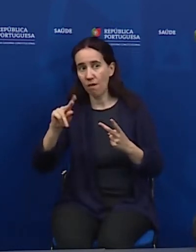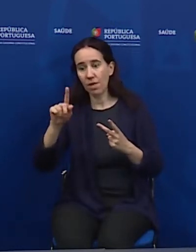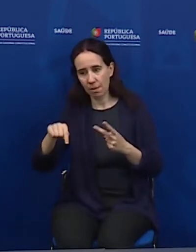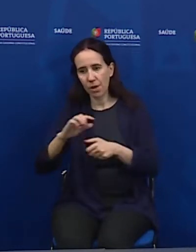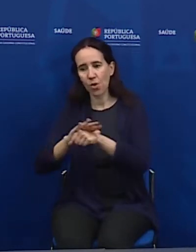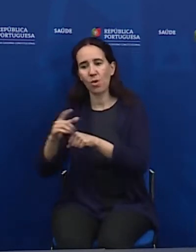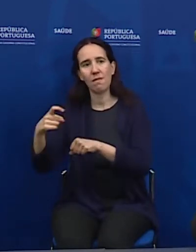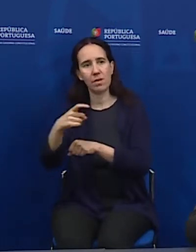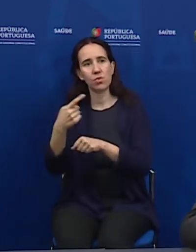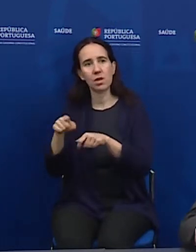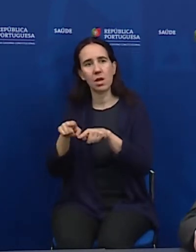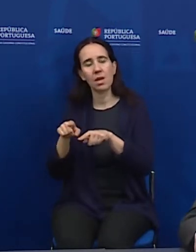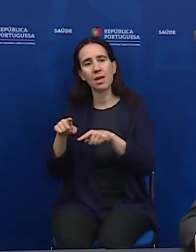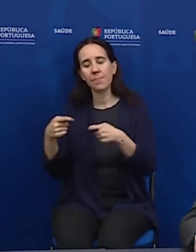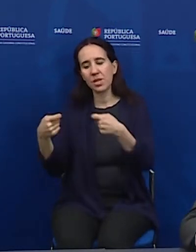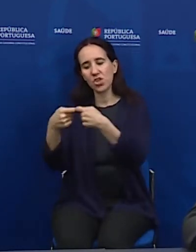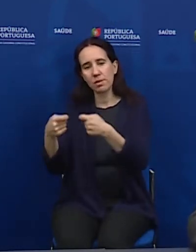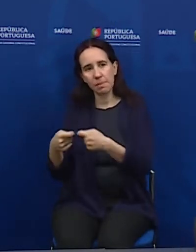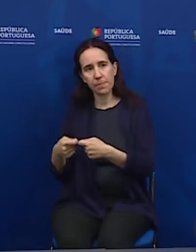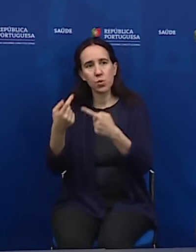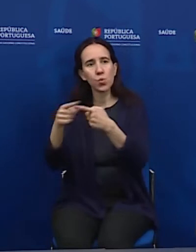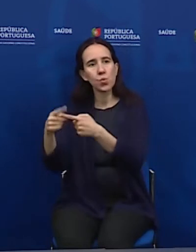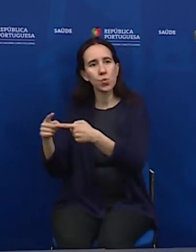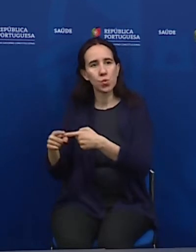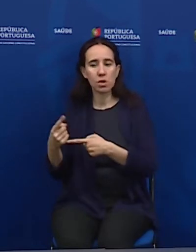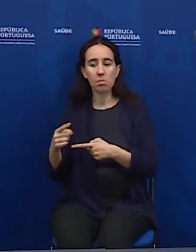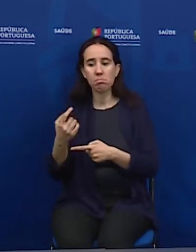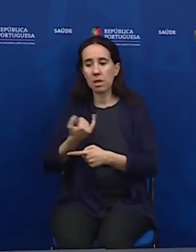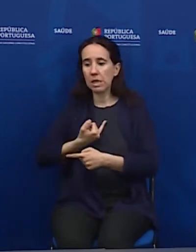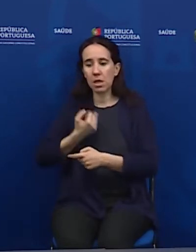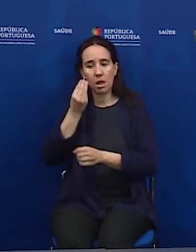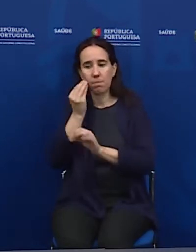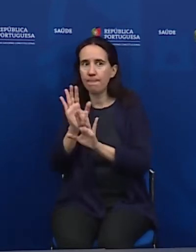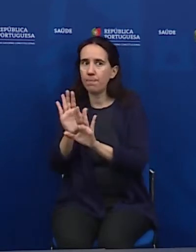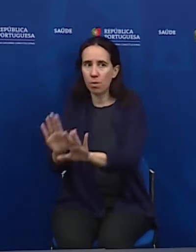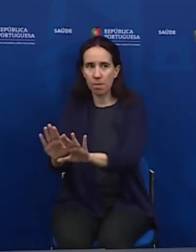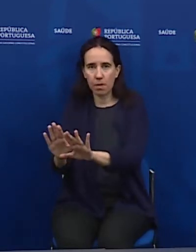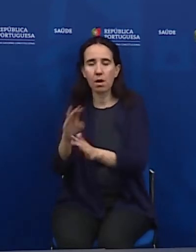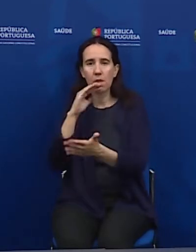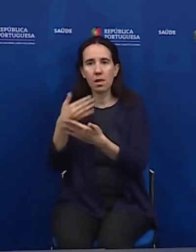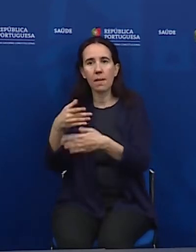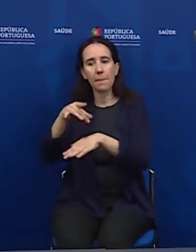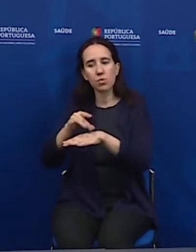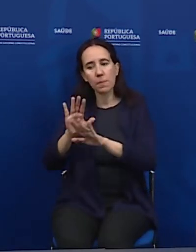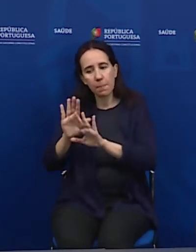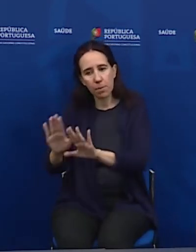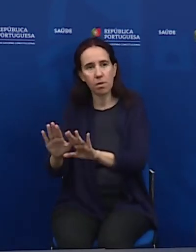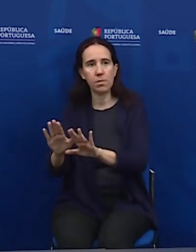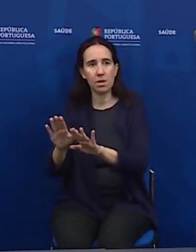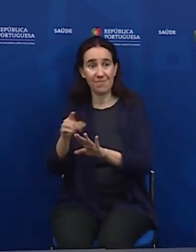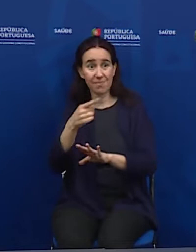coronavírus. São estirpes diferentes que têm uma identidade própria e que transmitem uma patologia própria.